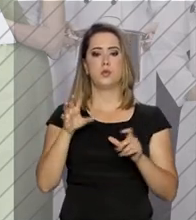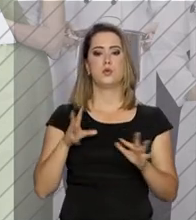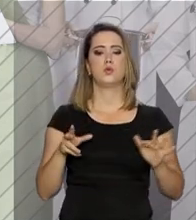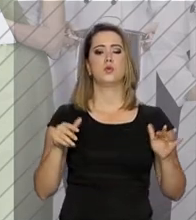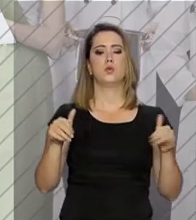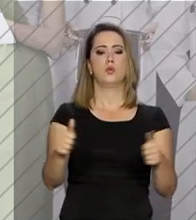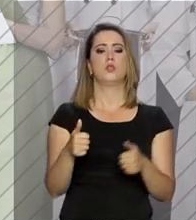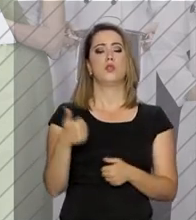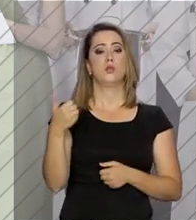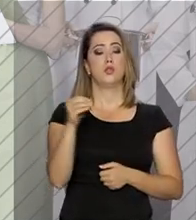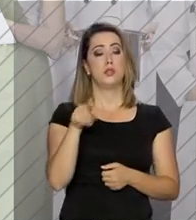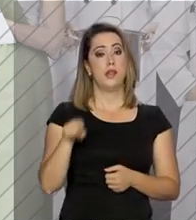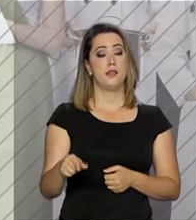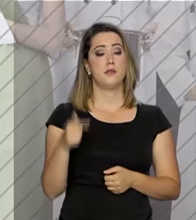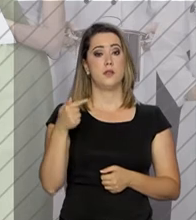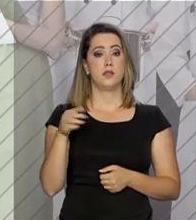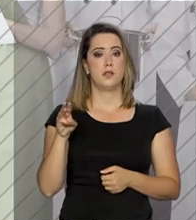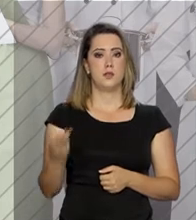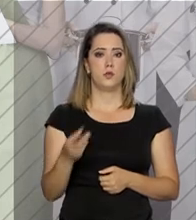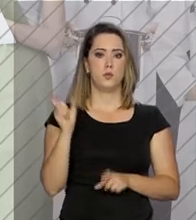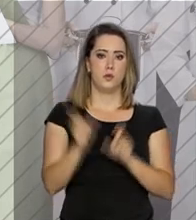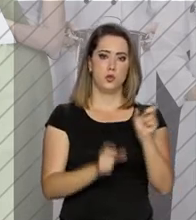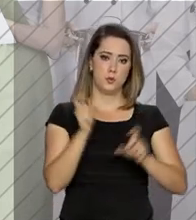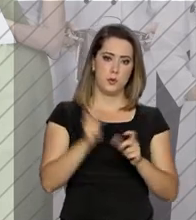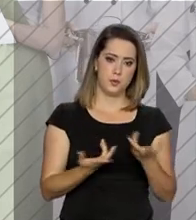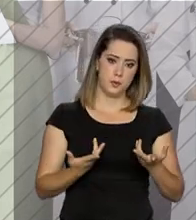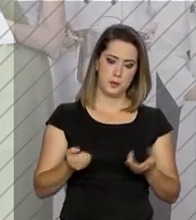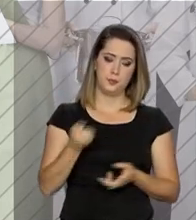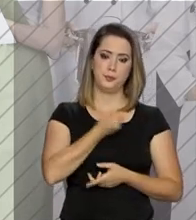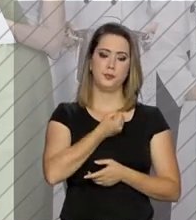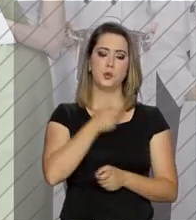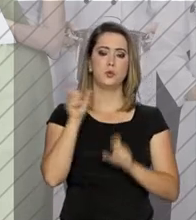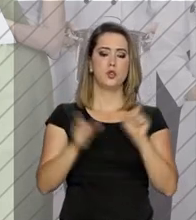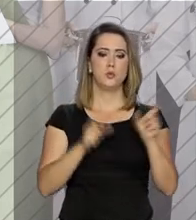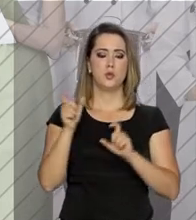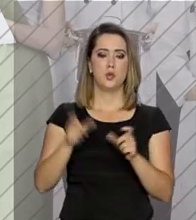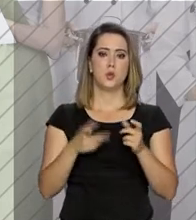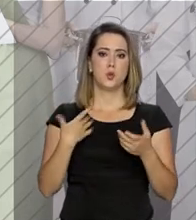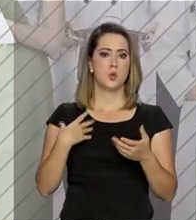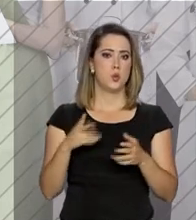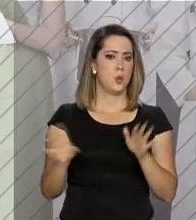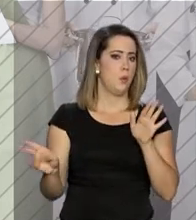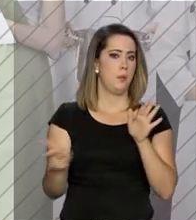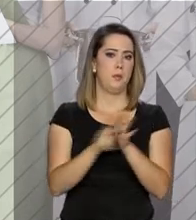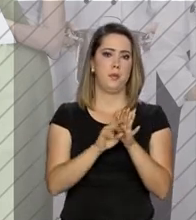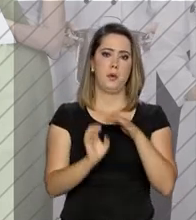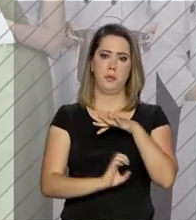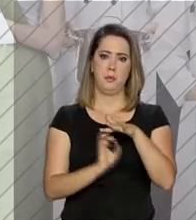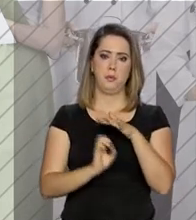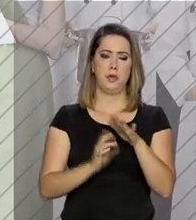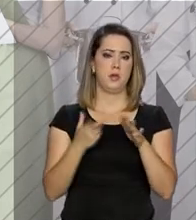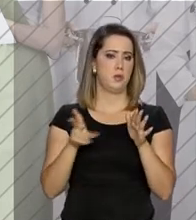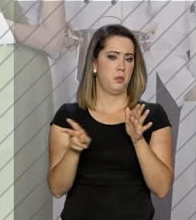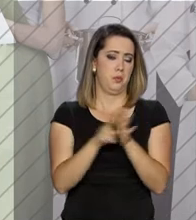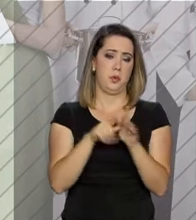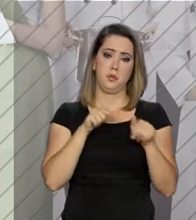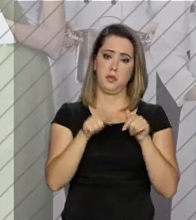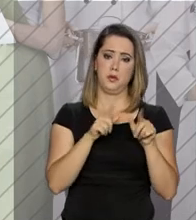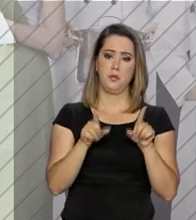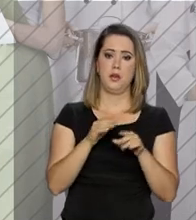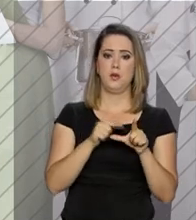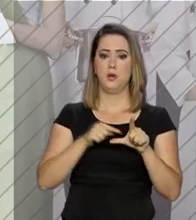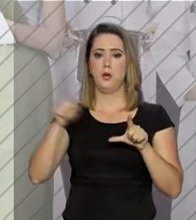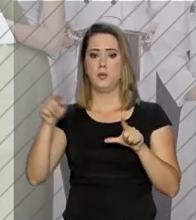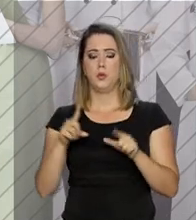10,7 milhões de brasileiros o número de trabalhadores por conta própria aumentou 1,6 por cento no período e chegou